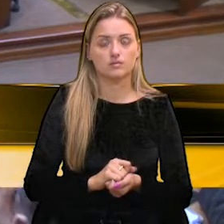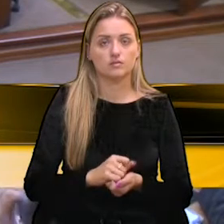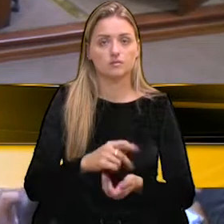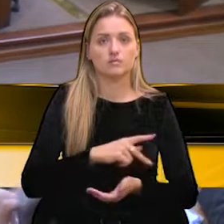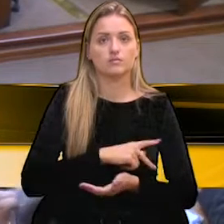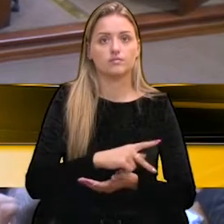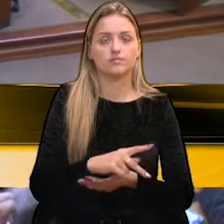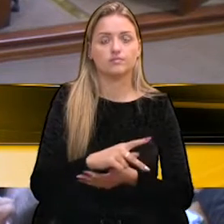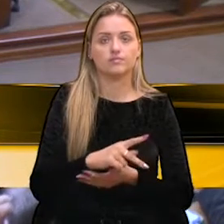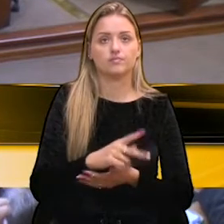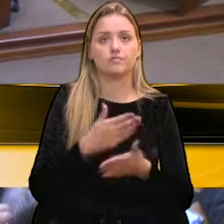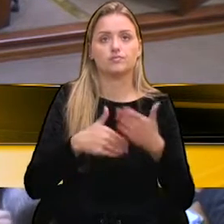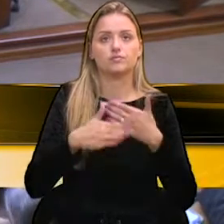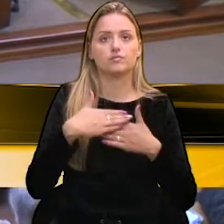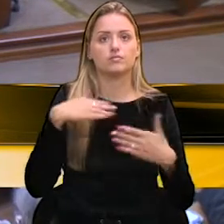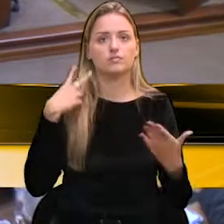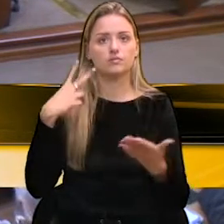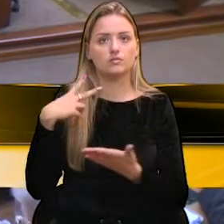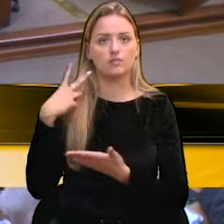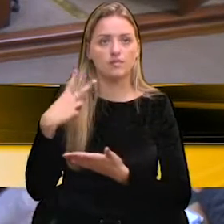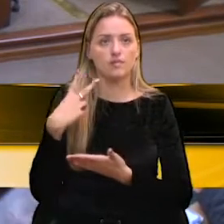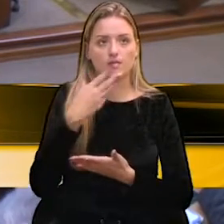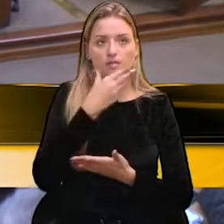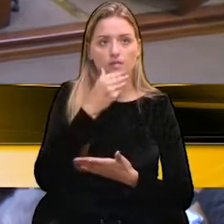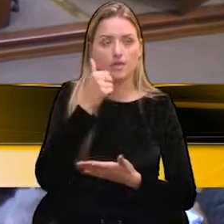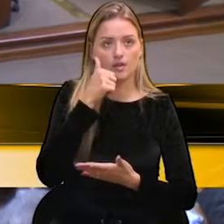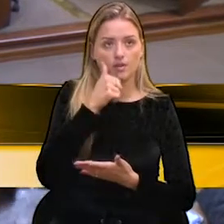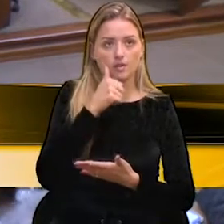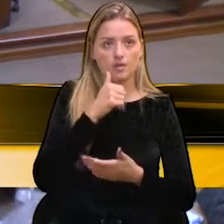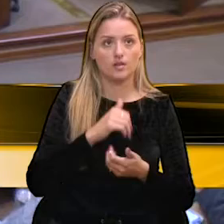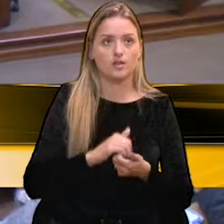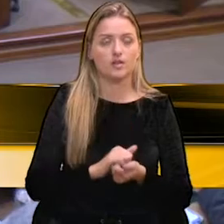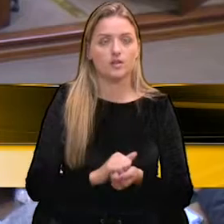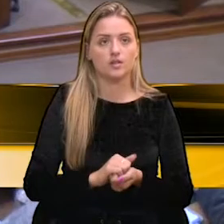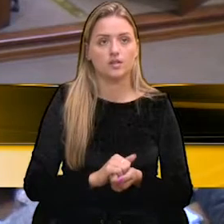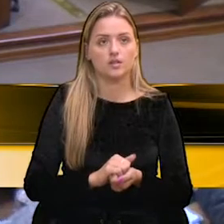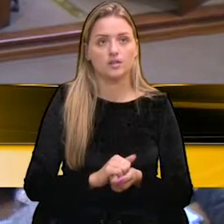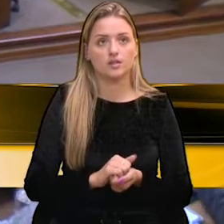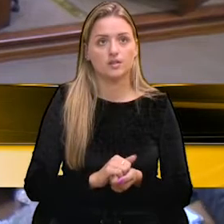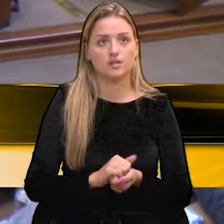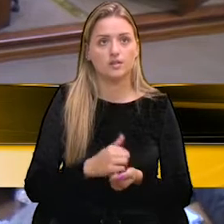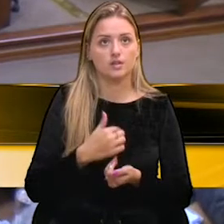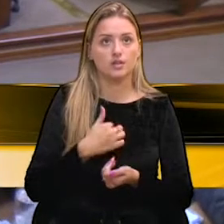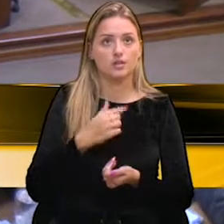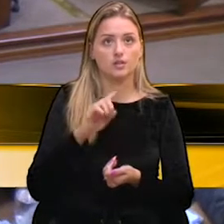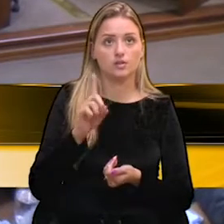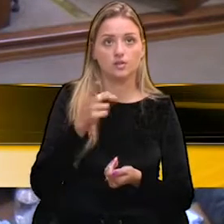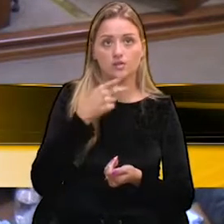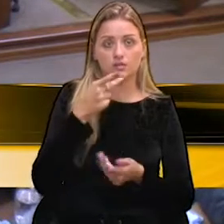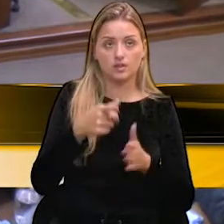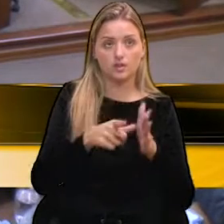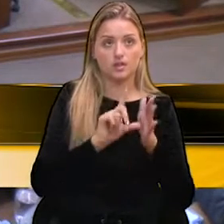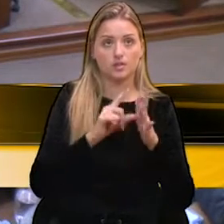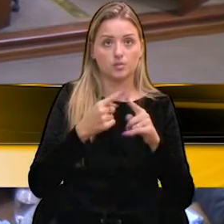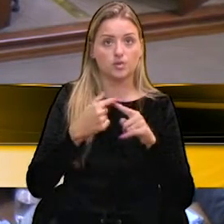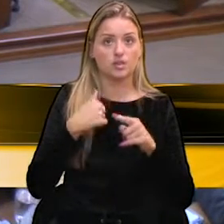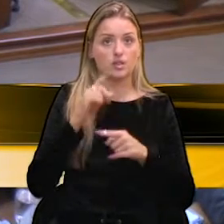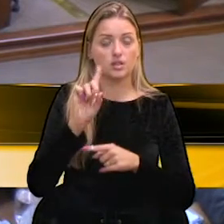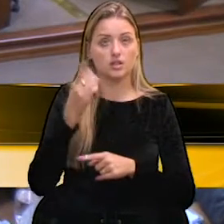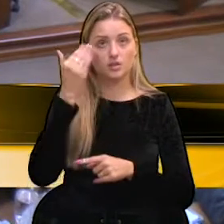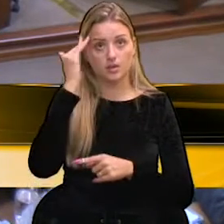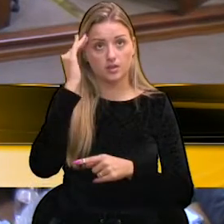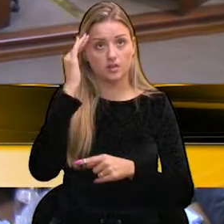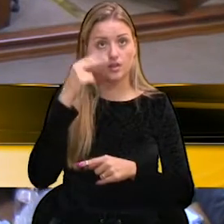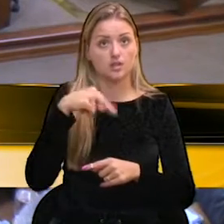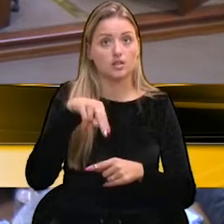Senhor presidente, nobres colegas, vereadoras, vereadoras. Eu até não citei, porque eu não tinha entendido direito. A gente